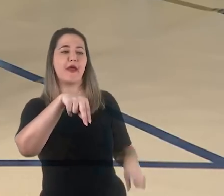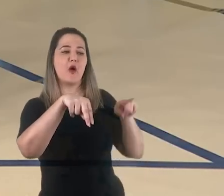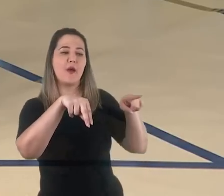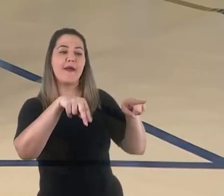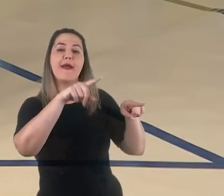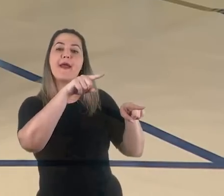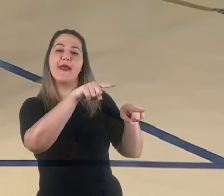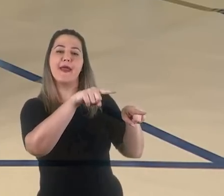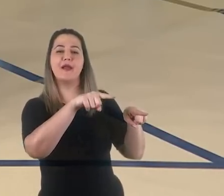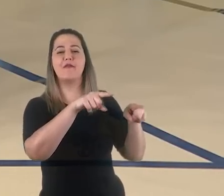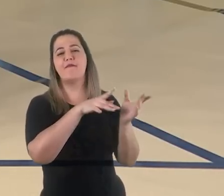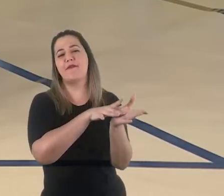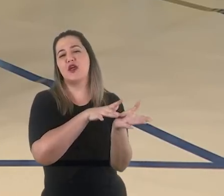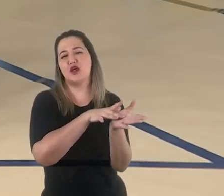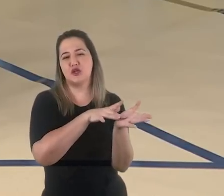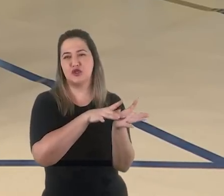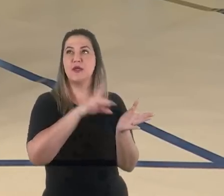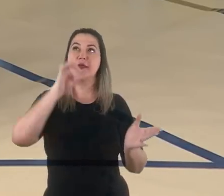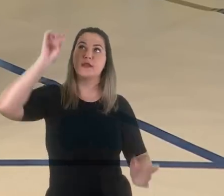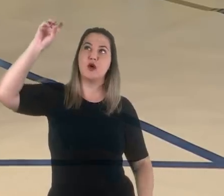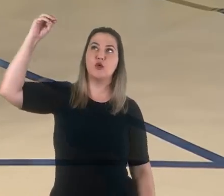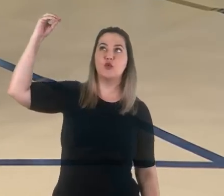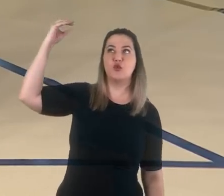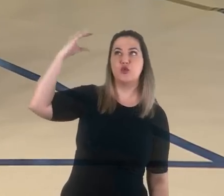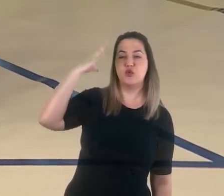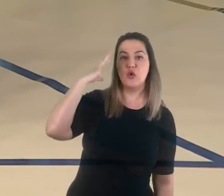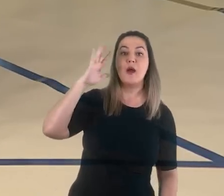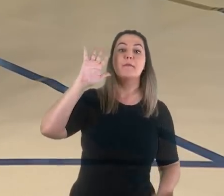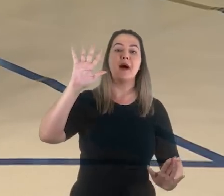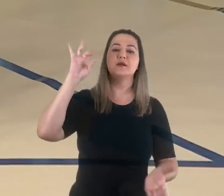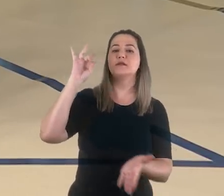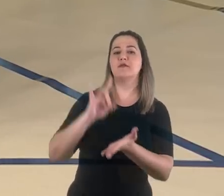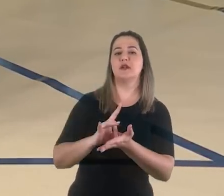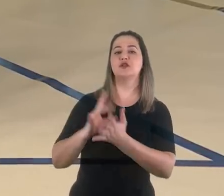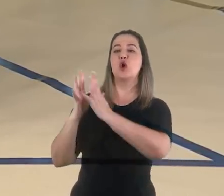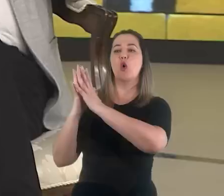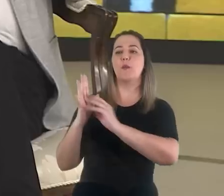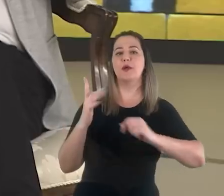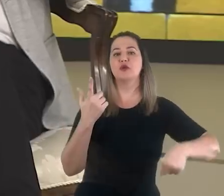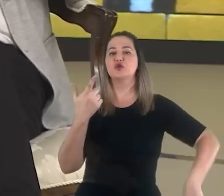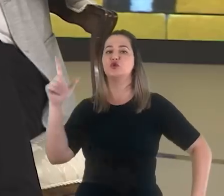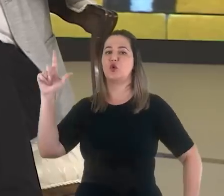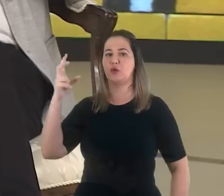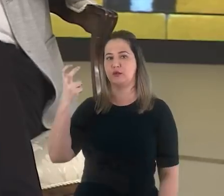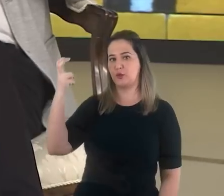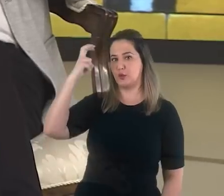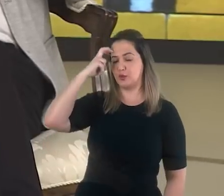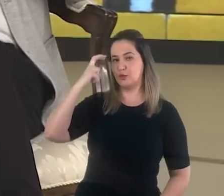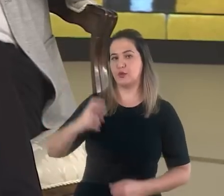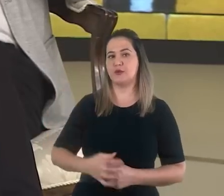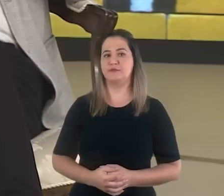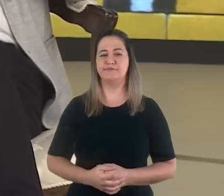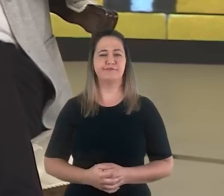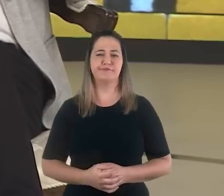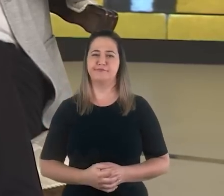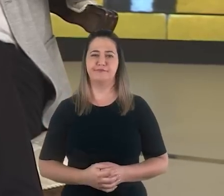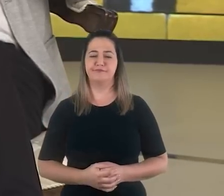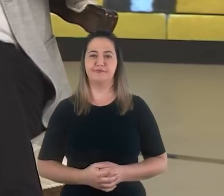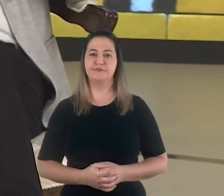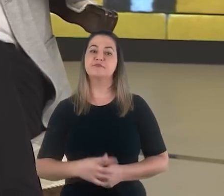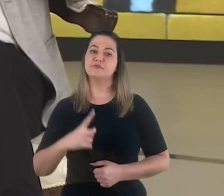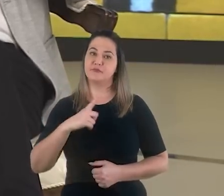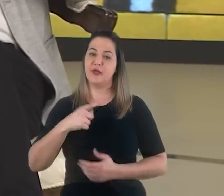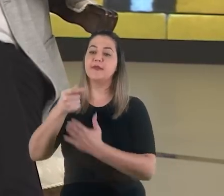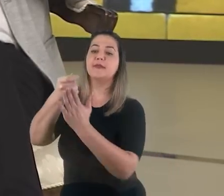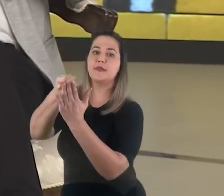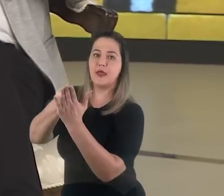produto, um pseudepígrafo do segundo século a.C. ou do terceiro século a.C. Existem, de fato, textos de origem